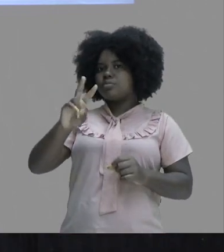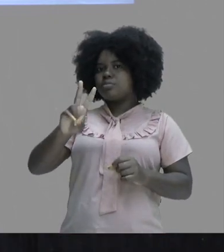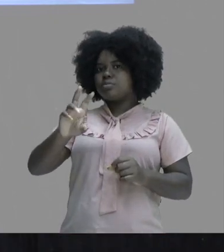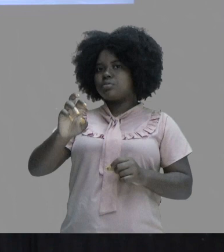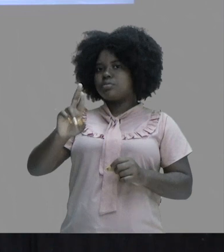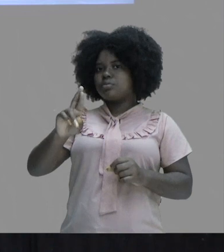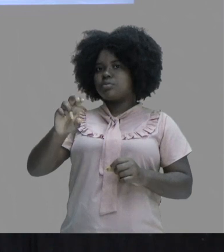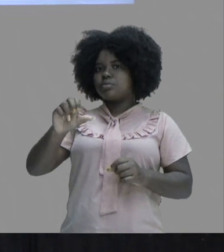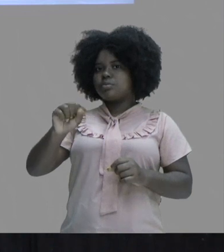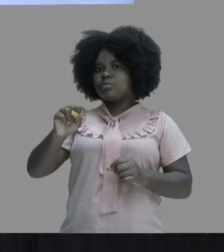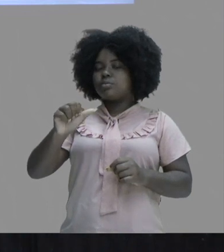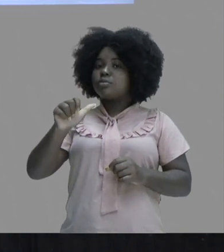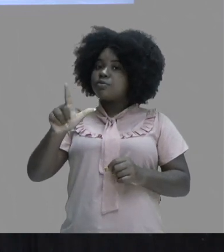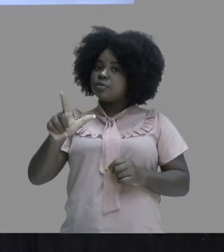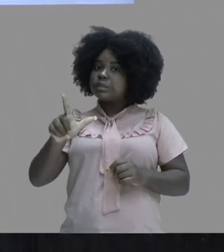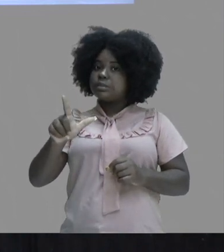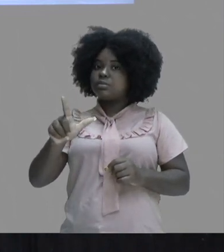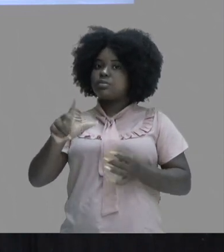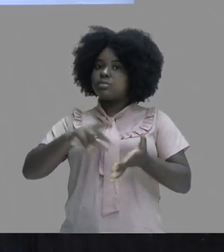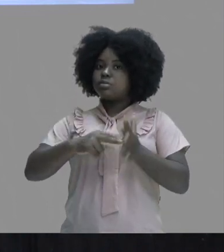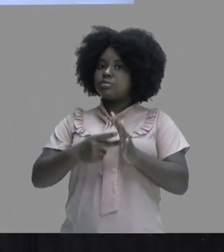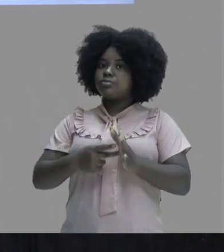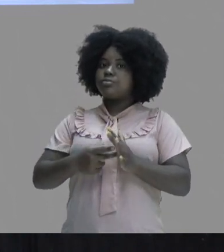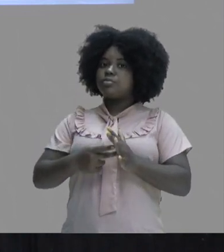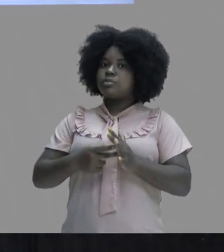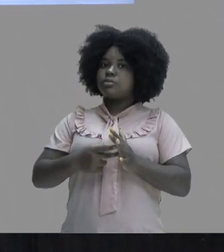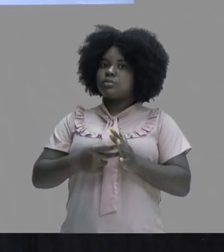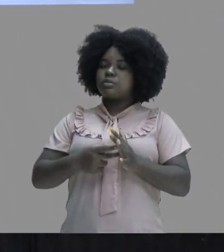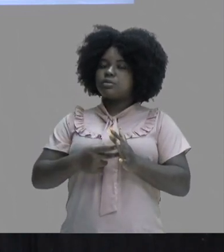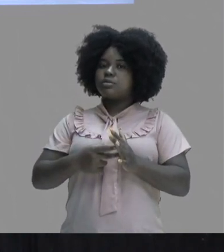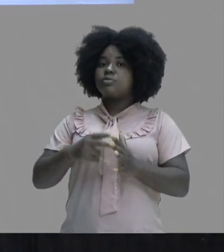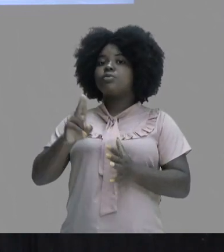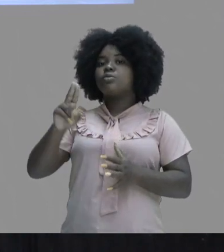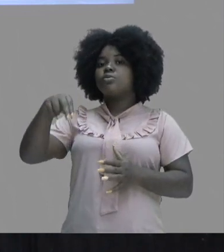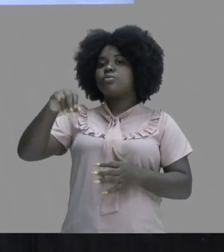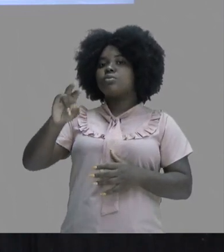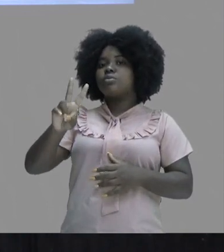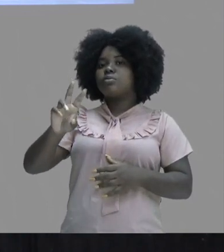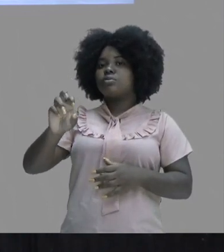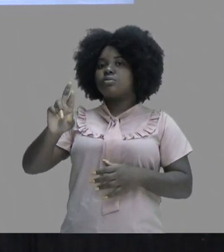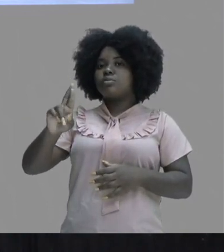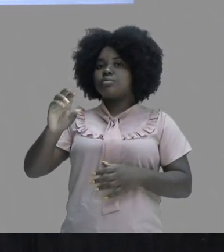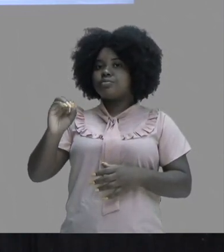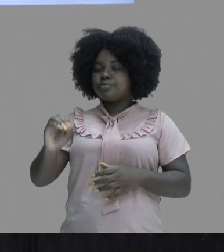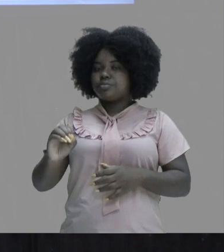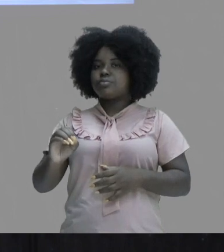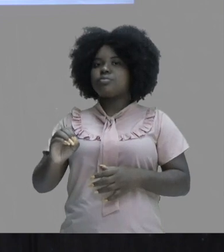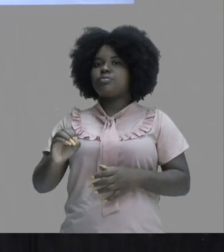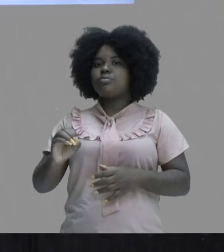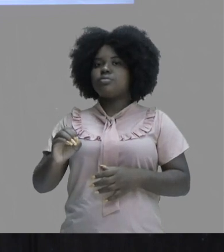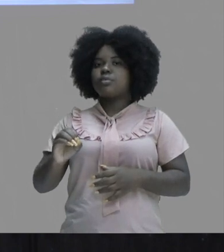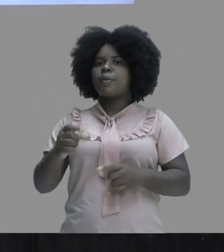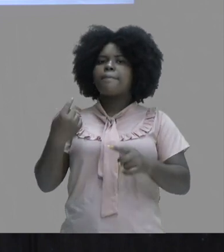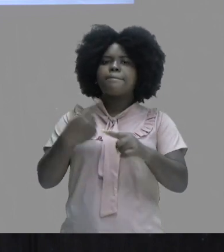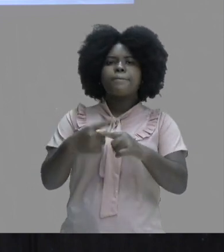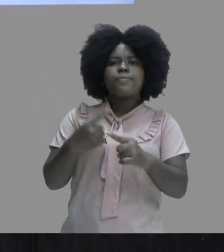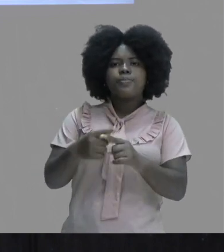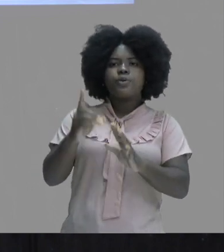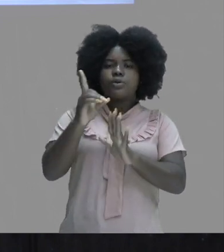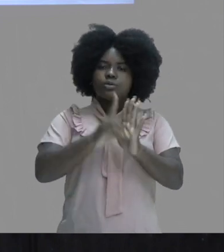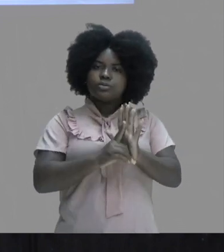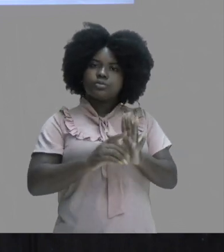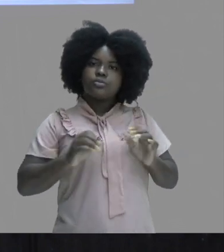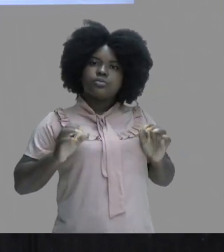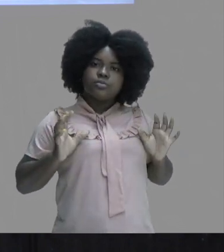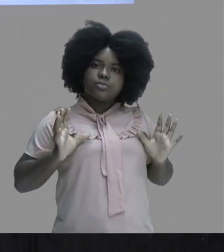significa totalidade. Os direitos humanos são universais porque eles tentam abranger a totalidade dos